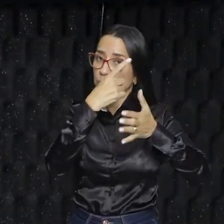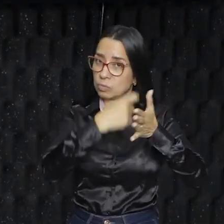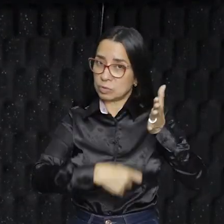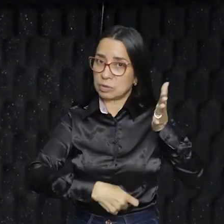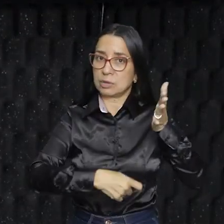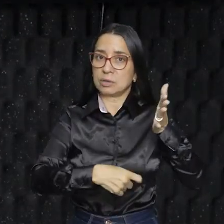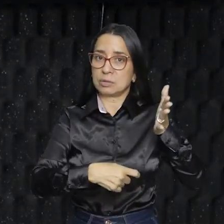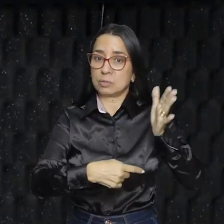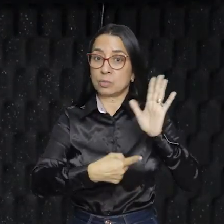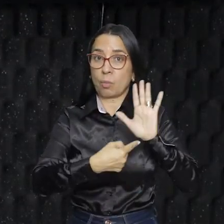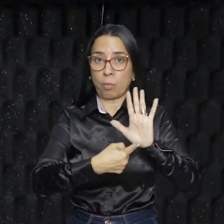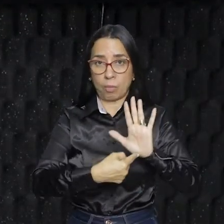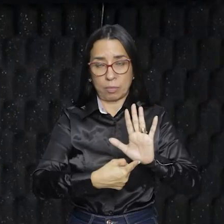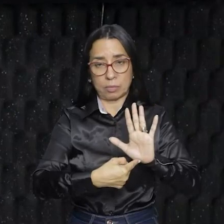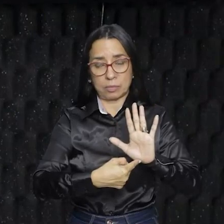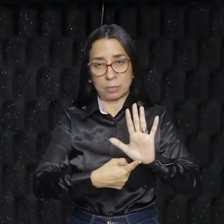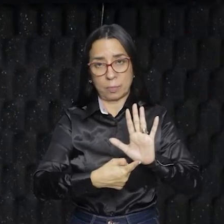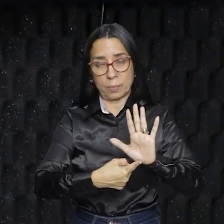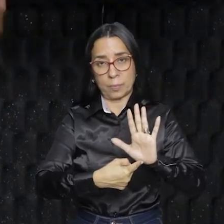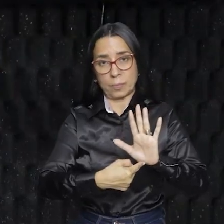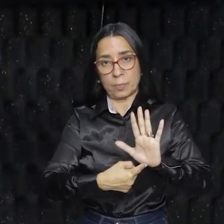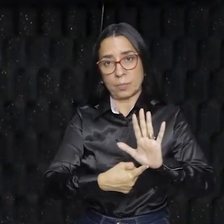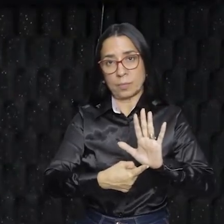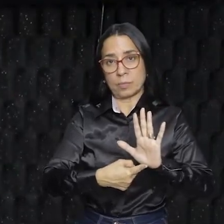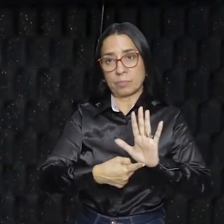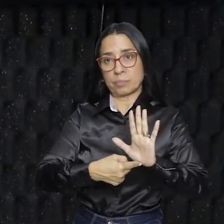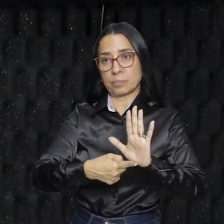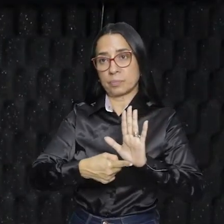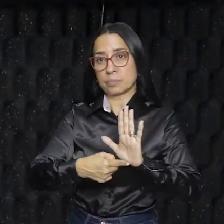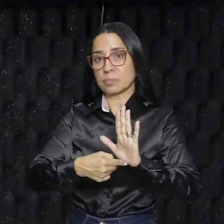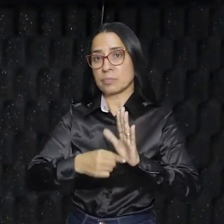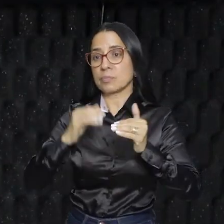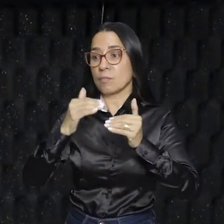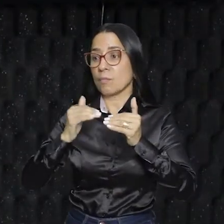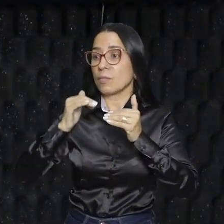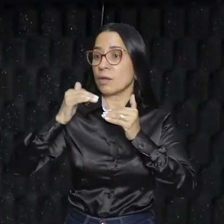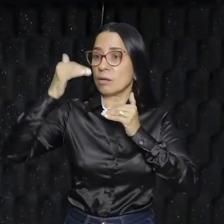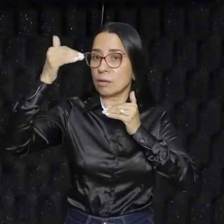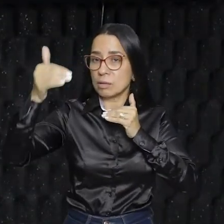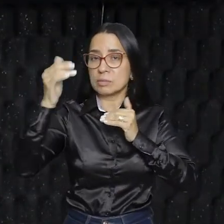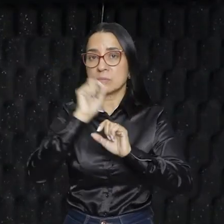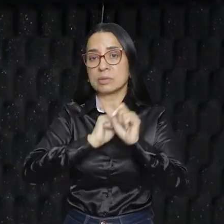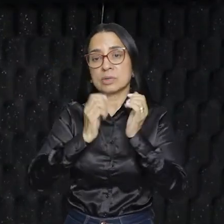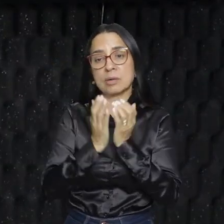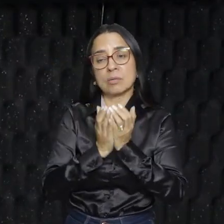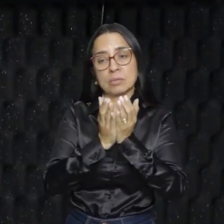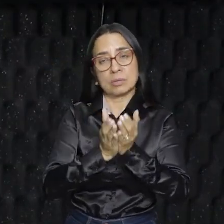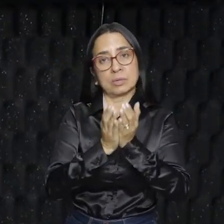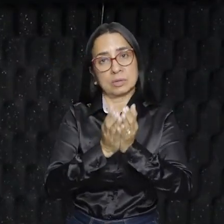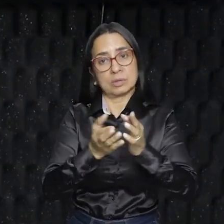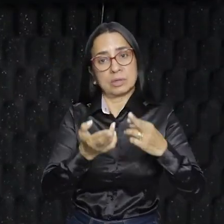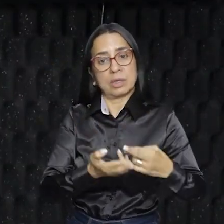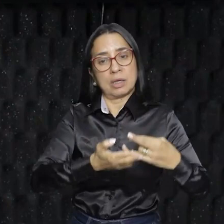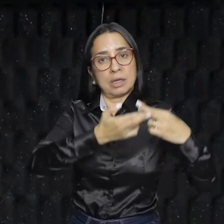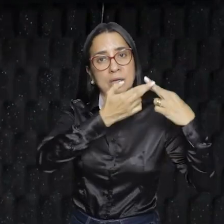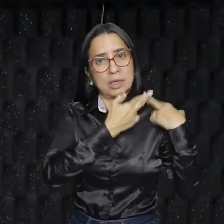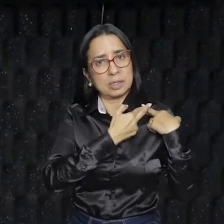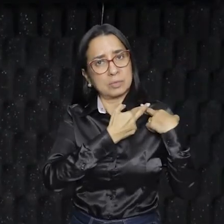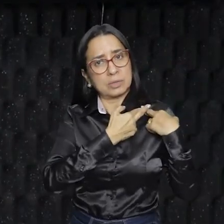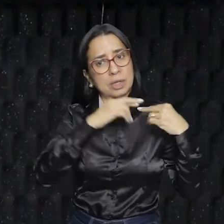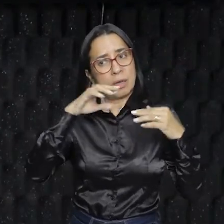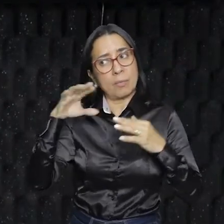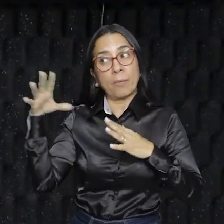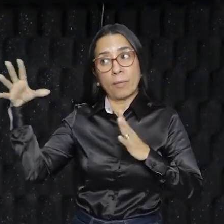refletir sobre isso. A expansão ultramarina, ela é responsável pelo tráfico internacional de escravos. É um